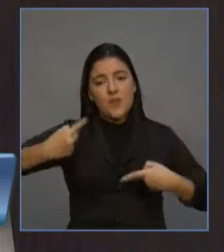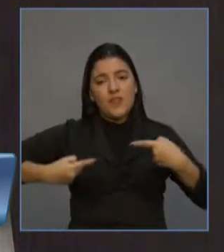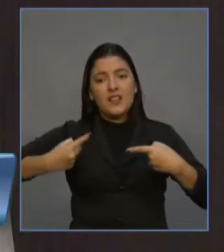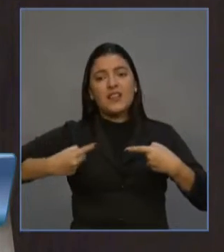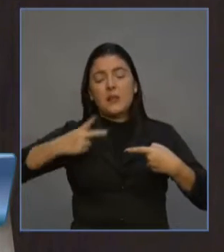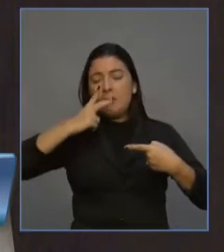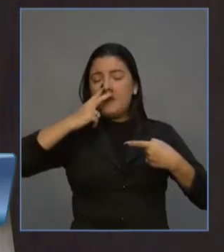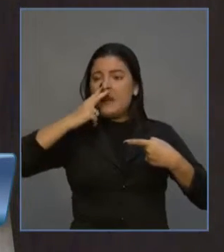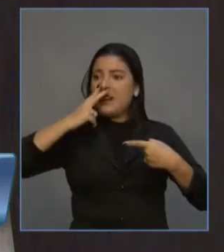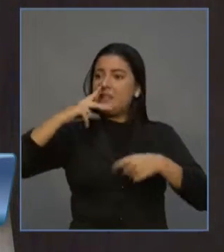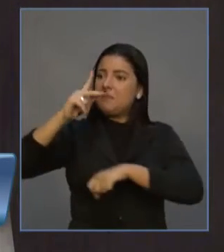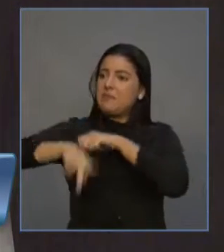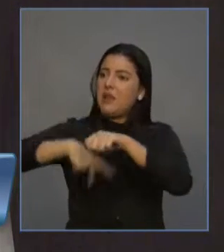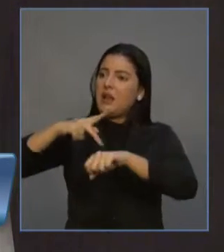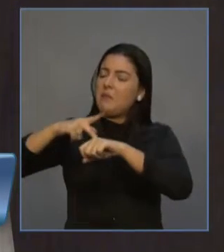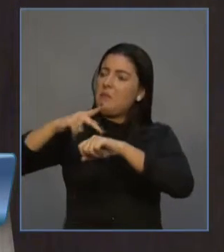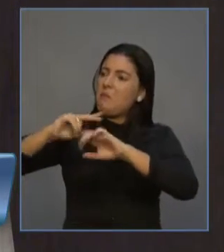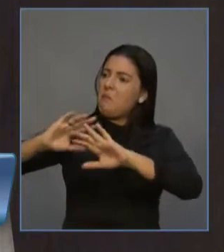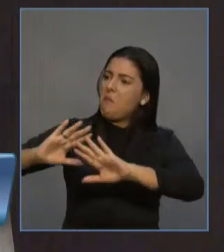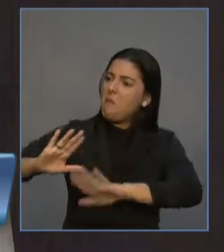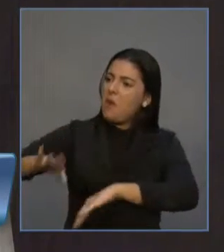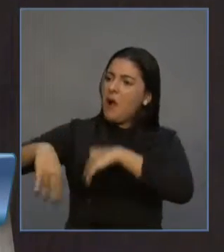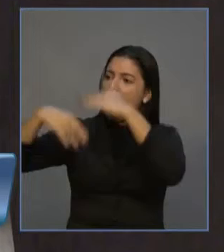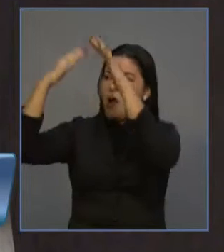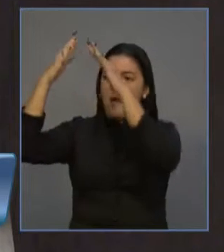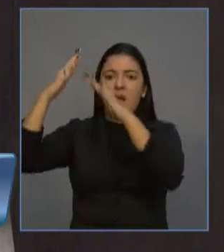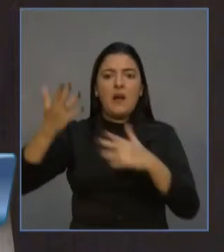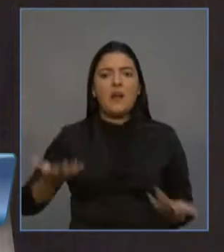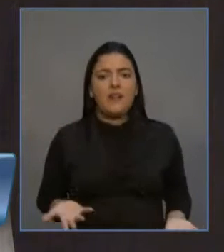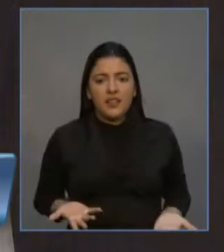campanha, sobretudo fruto do populismo autoritário.